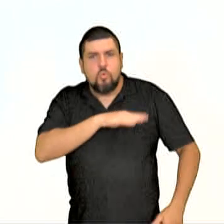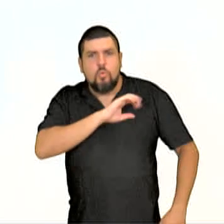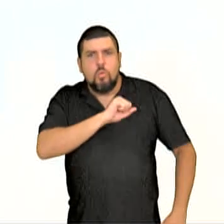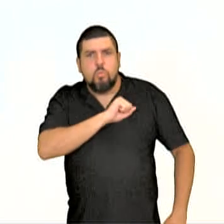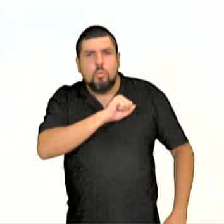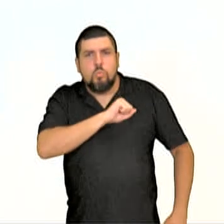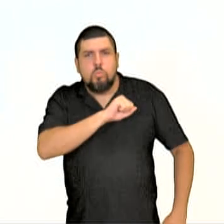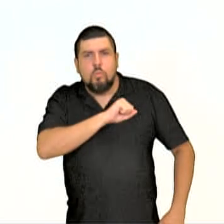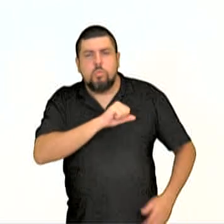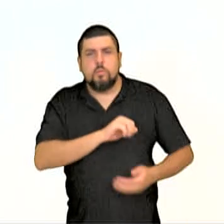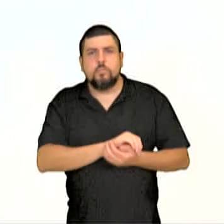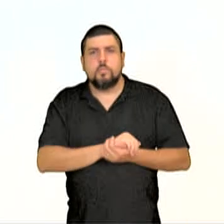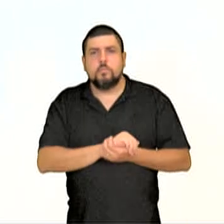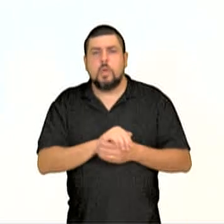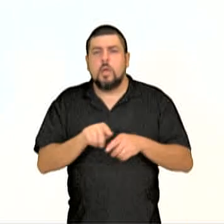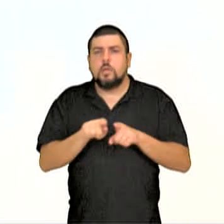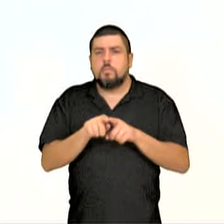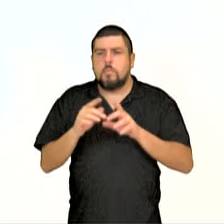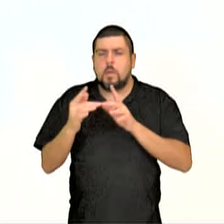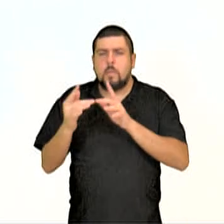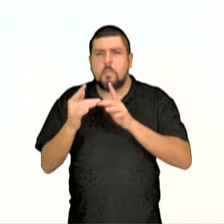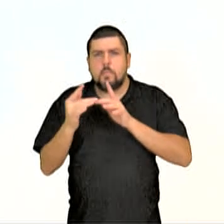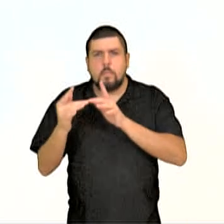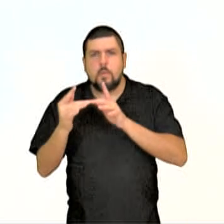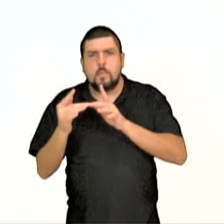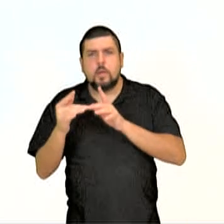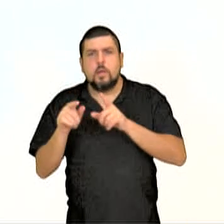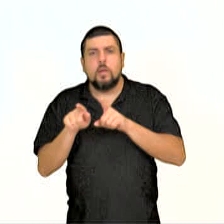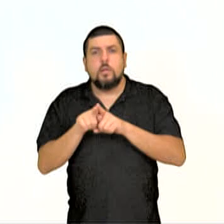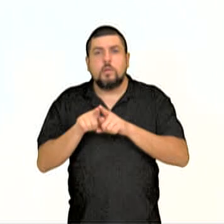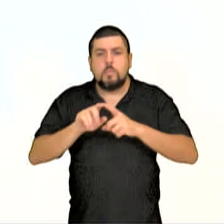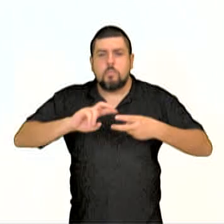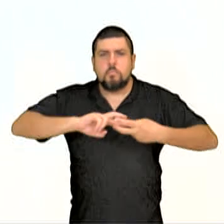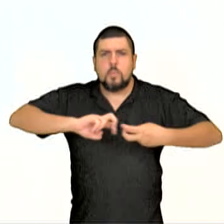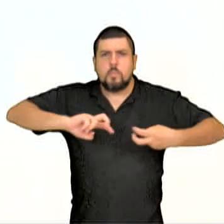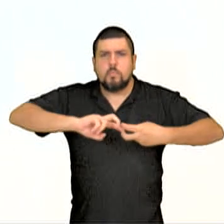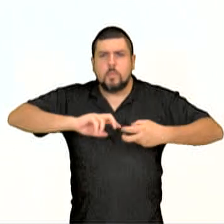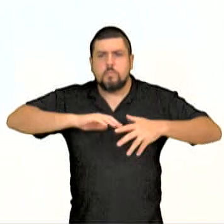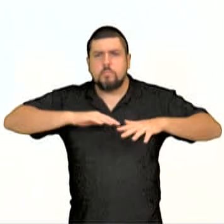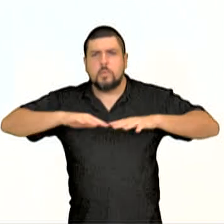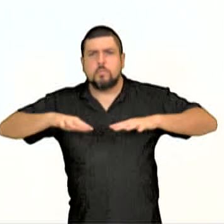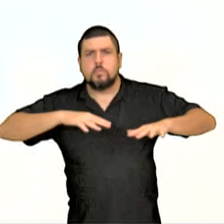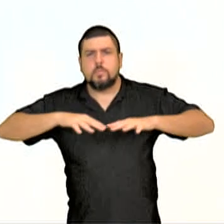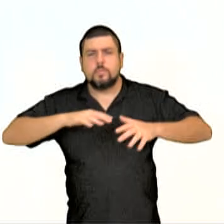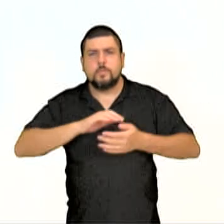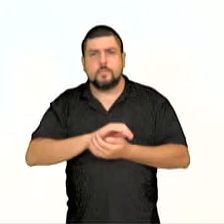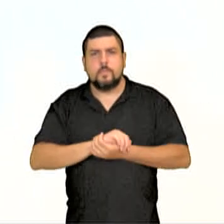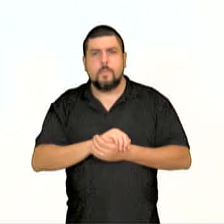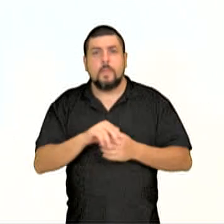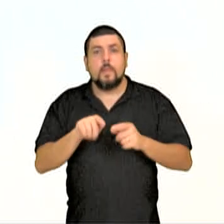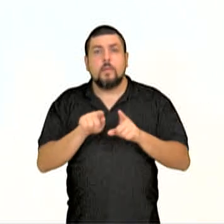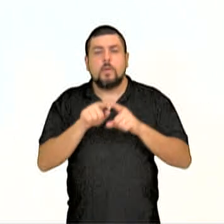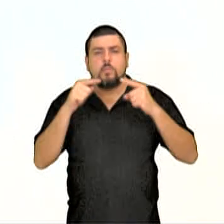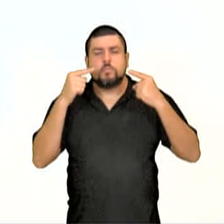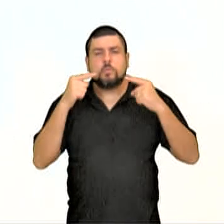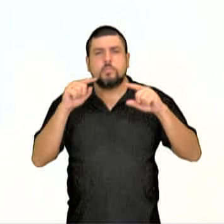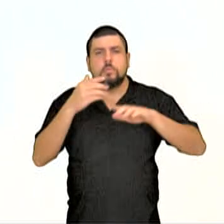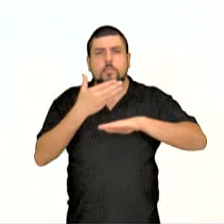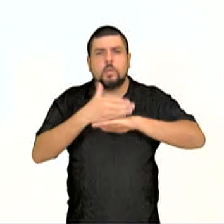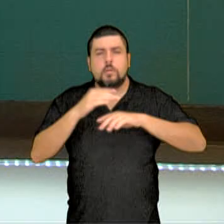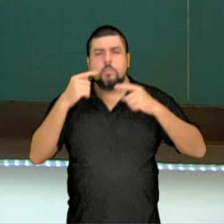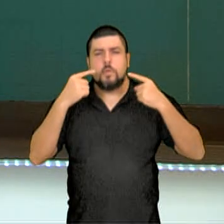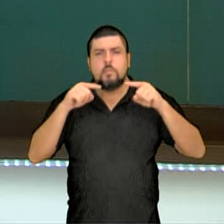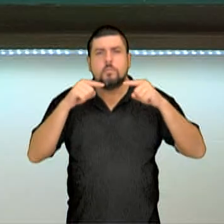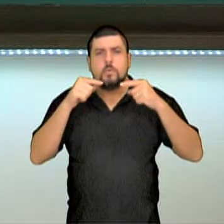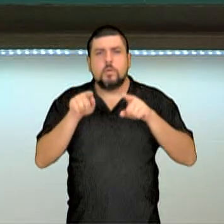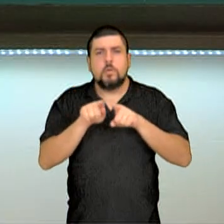motora, flexibilidade, socialização, você se socializar com outra pessoa ou com outro grupo, musicalidade, equilíbrio e